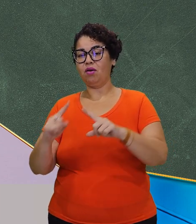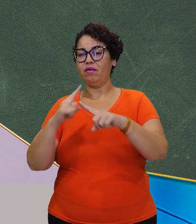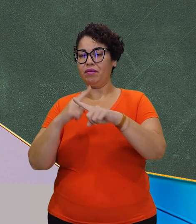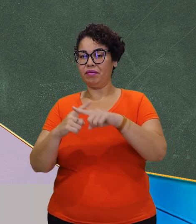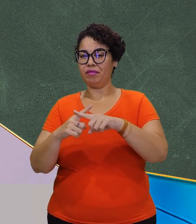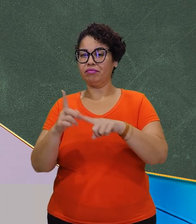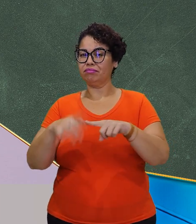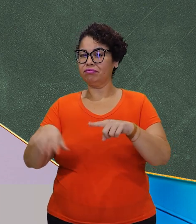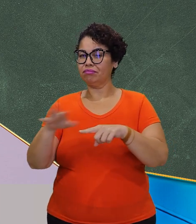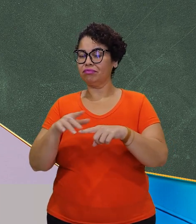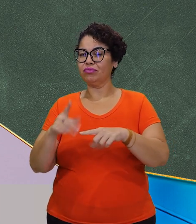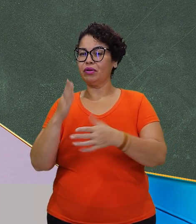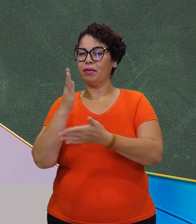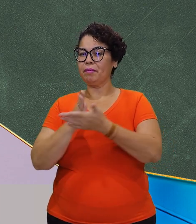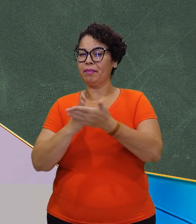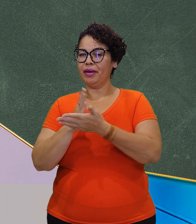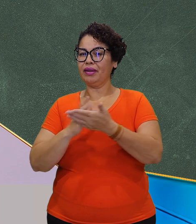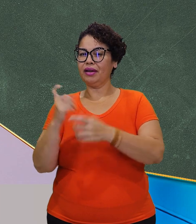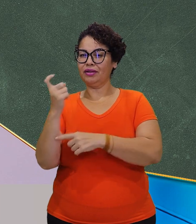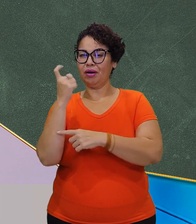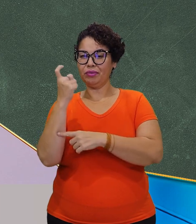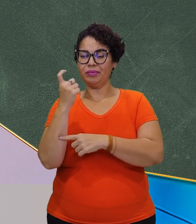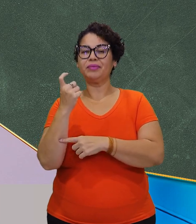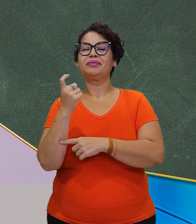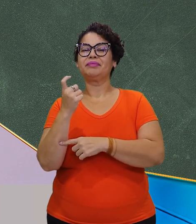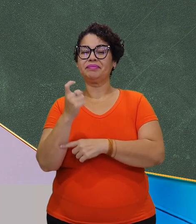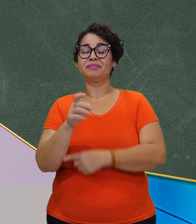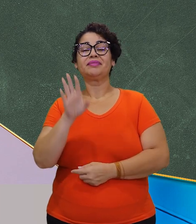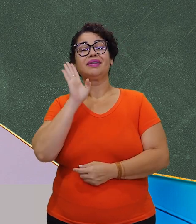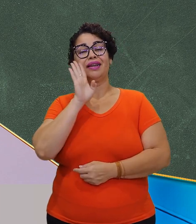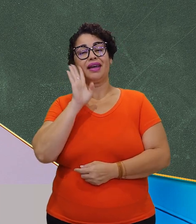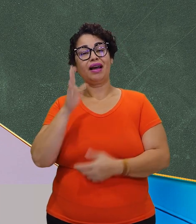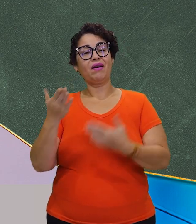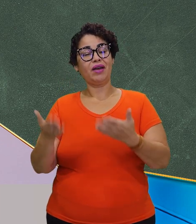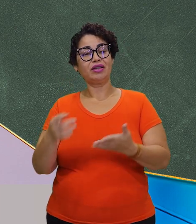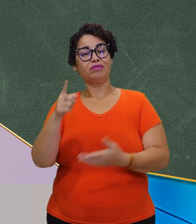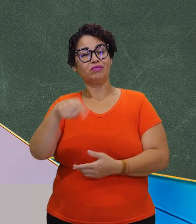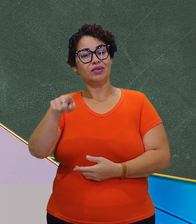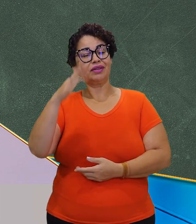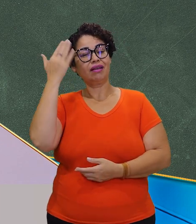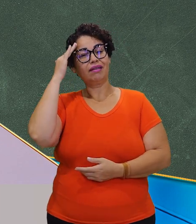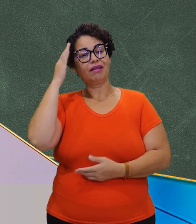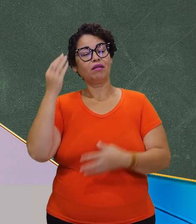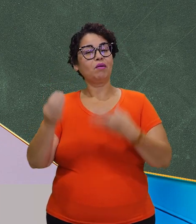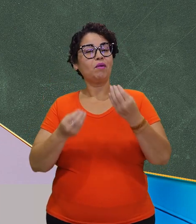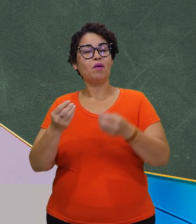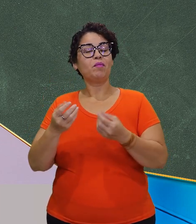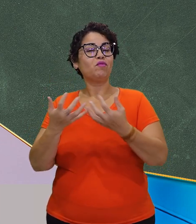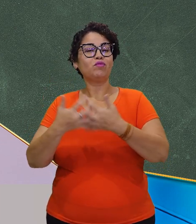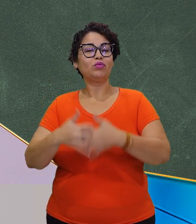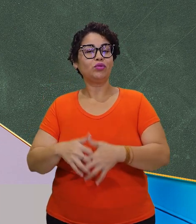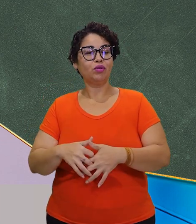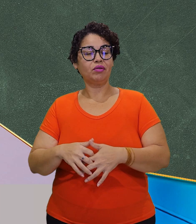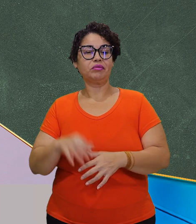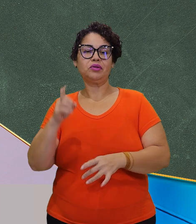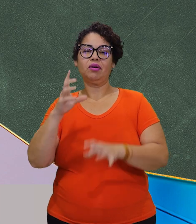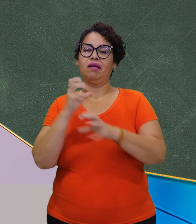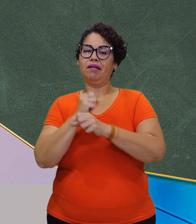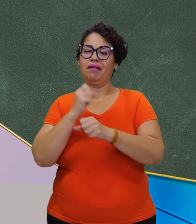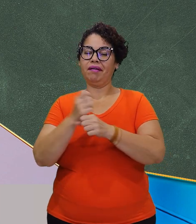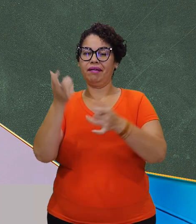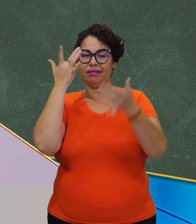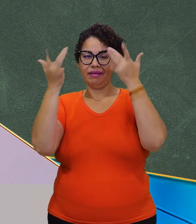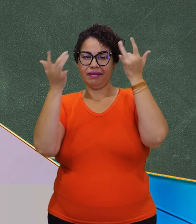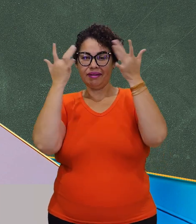e multiplicar o resultado pela metade da sua altura. O legal aqui é que você entenda o porquê de ser assim, ao invés de